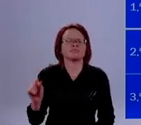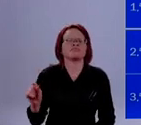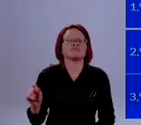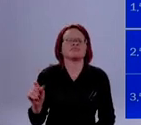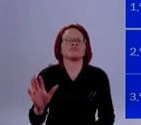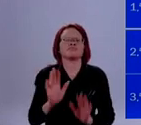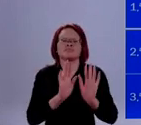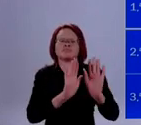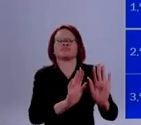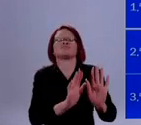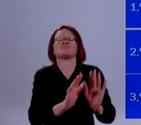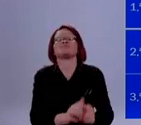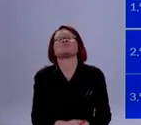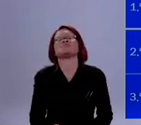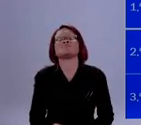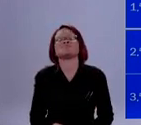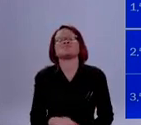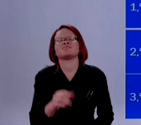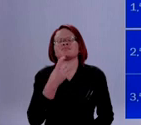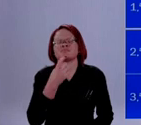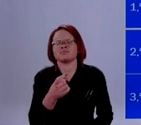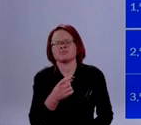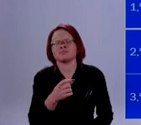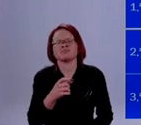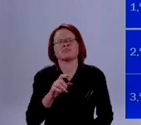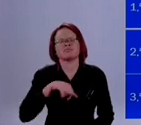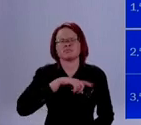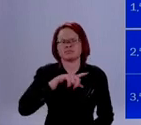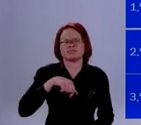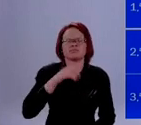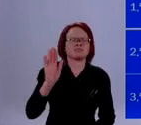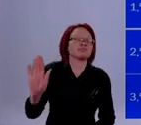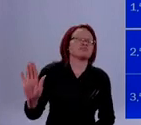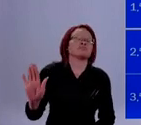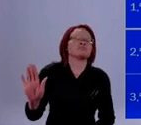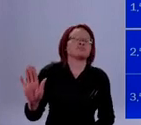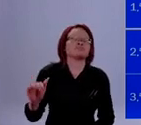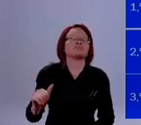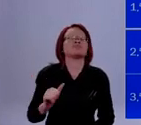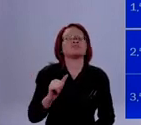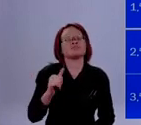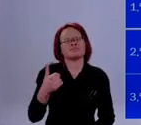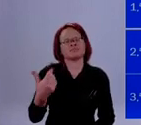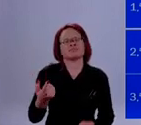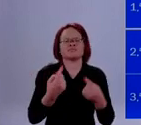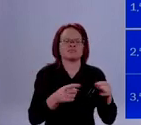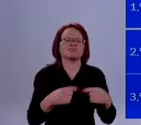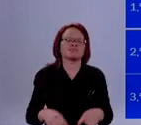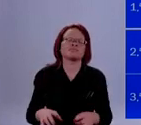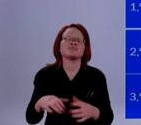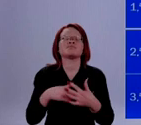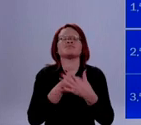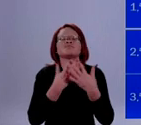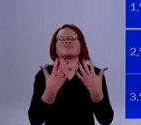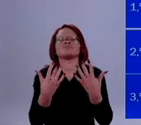torcedor mantém-se seus desculpe mantém-se seu seus para